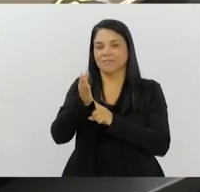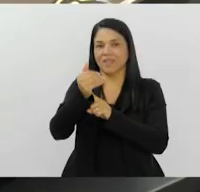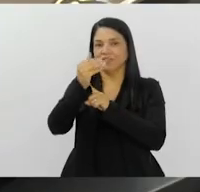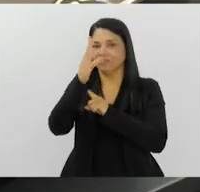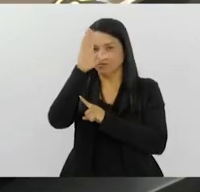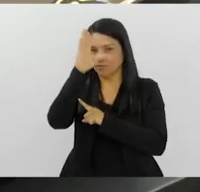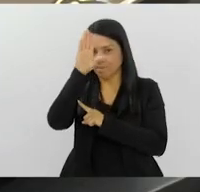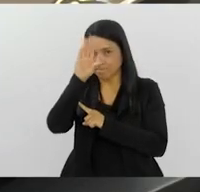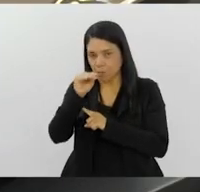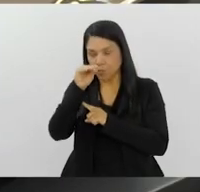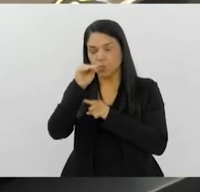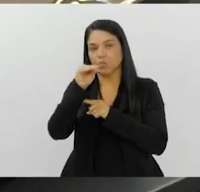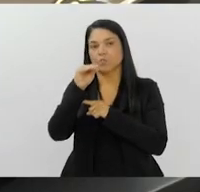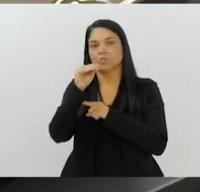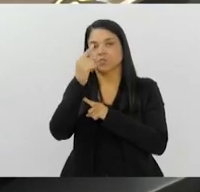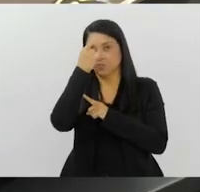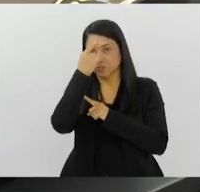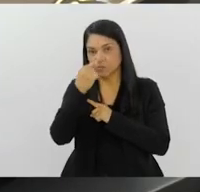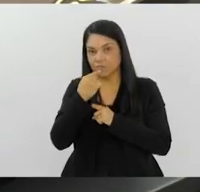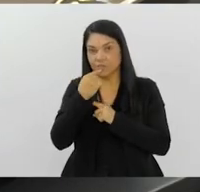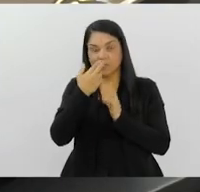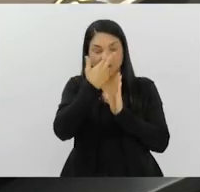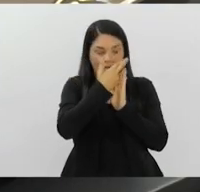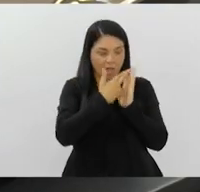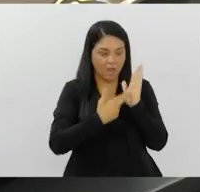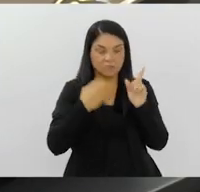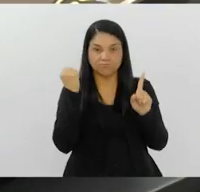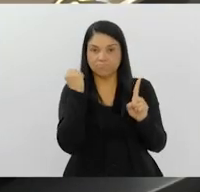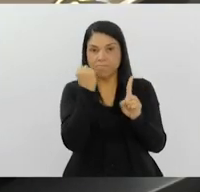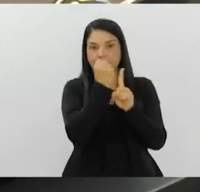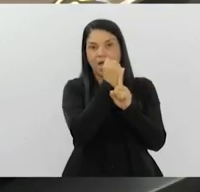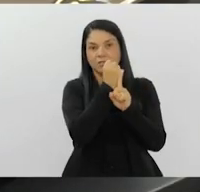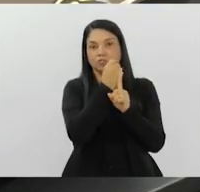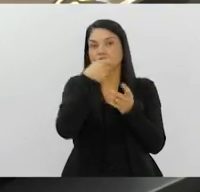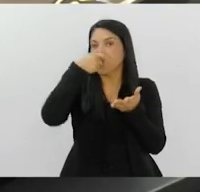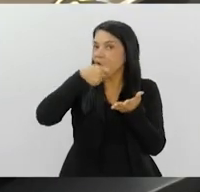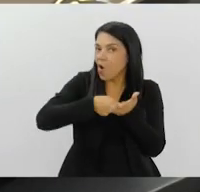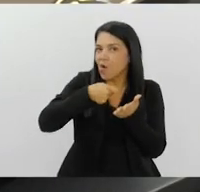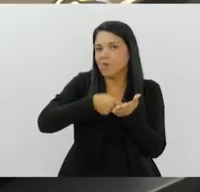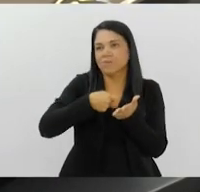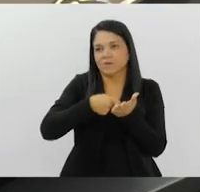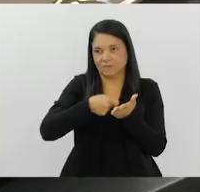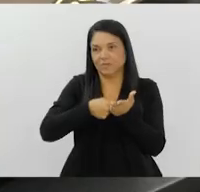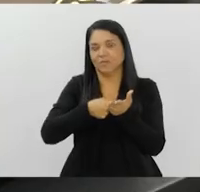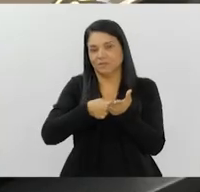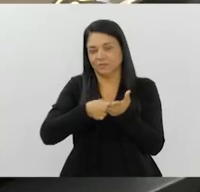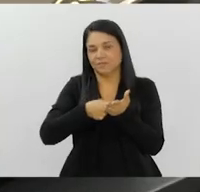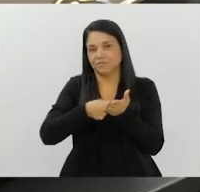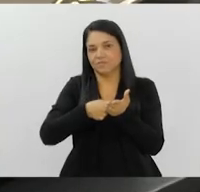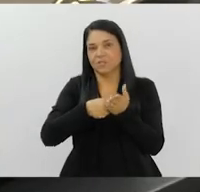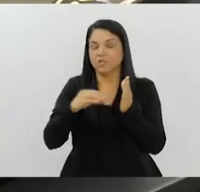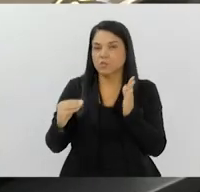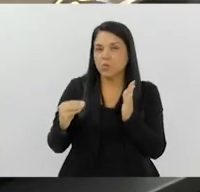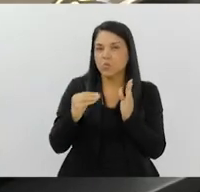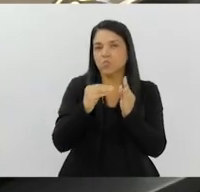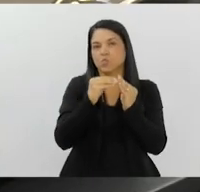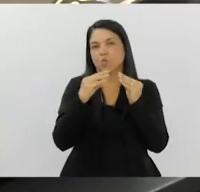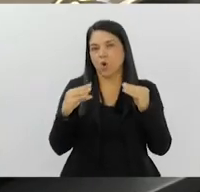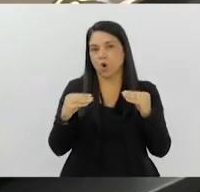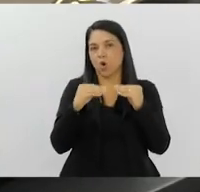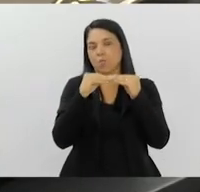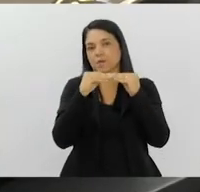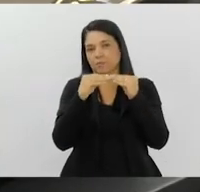biometria facial eh o relatório de impacto ele já é uma obrigatoriedade então a gente só colocou que o